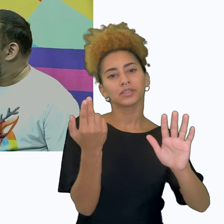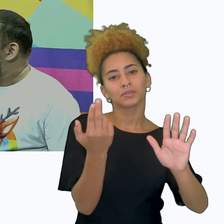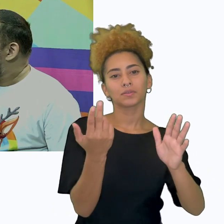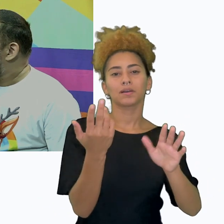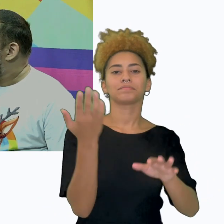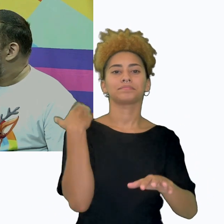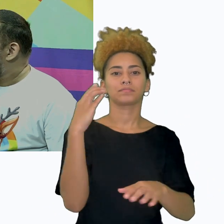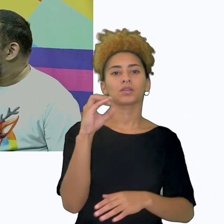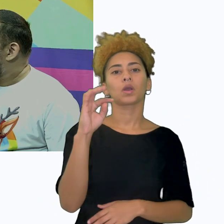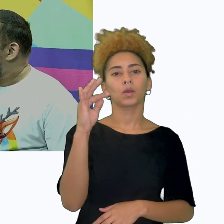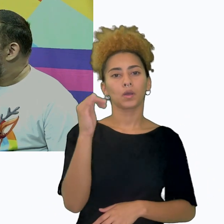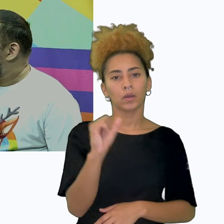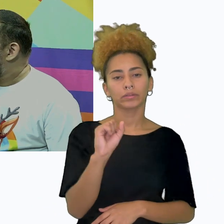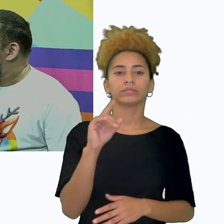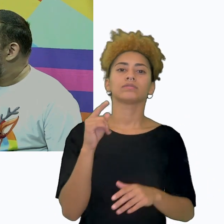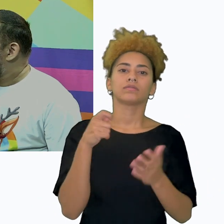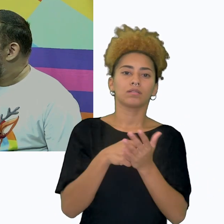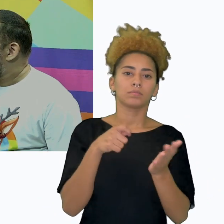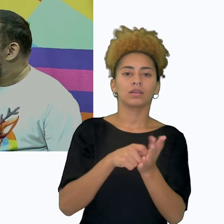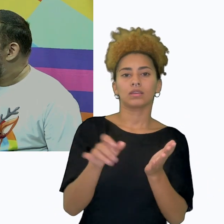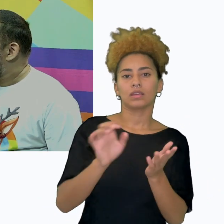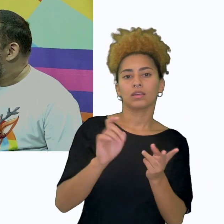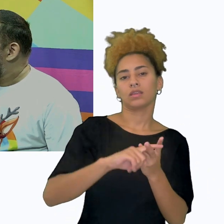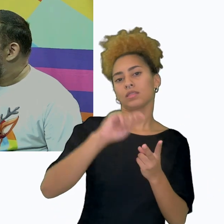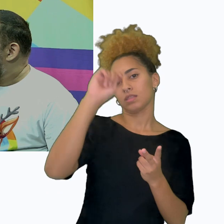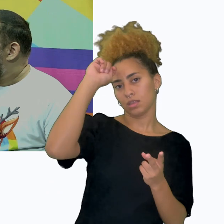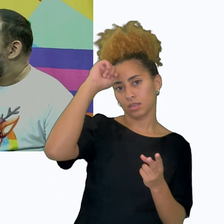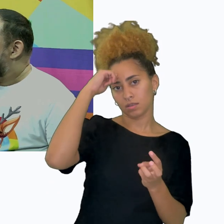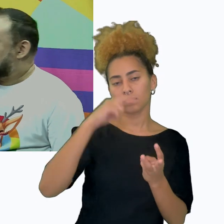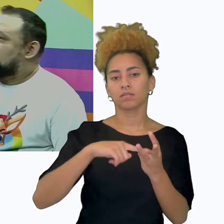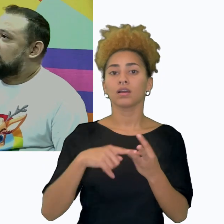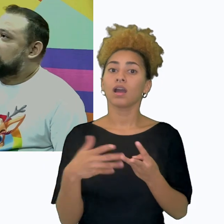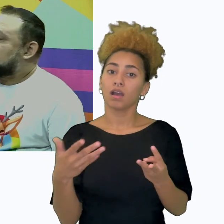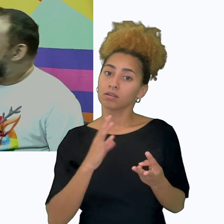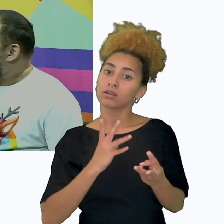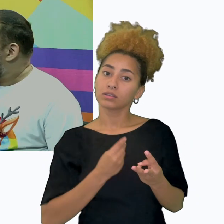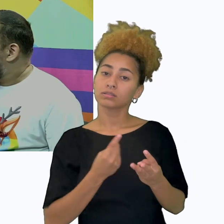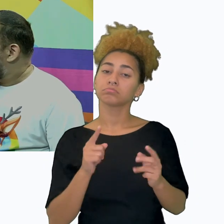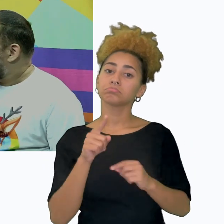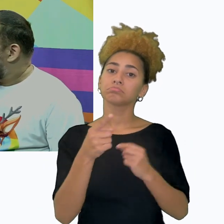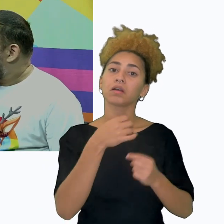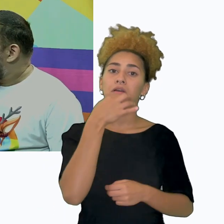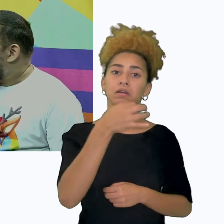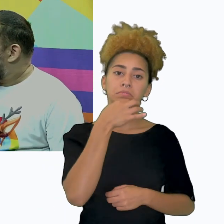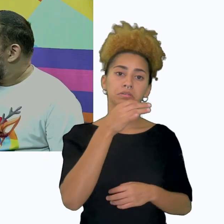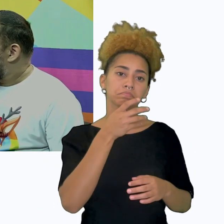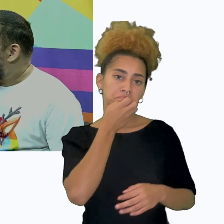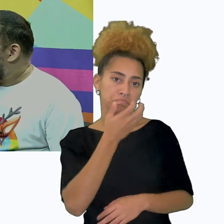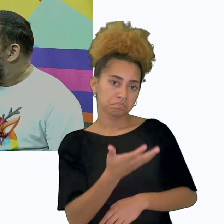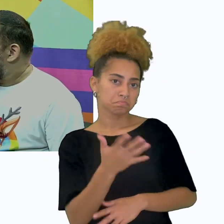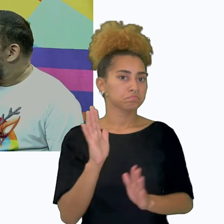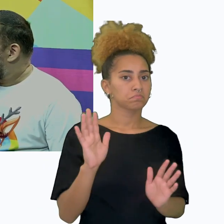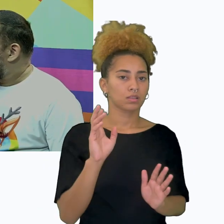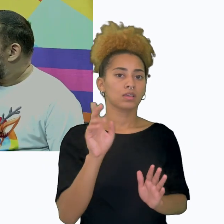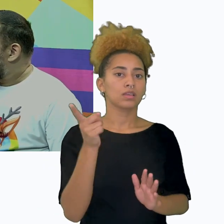como sempre houveram cotas, né? Sempre tinha que ter um gay, sempre tinha que ter um Sim. negro. E agora realmente tá tendo. Como é que você vê isso? Você